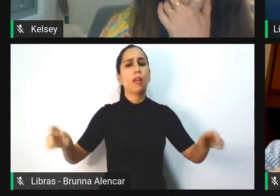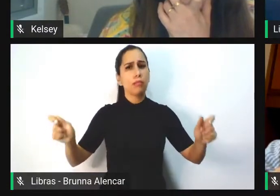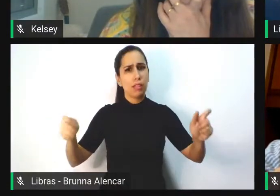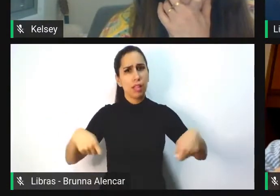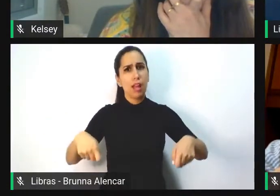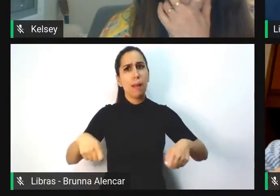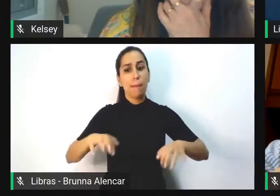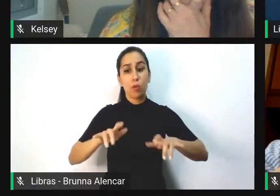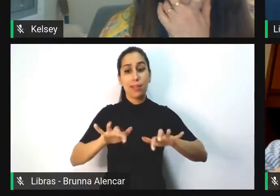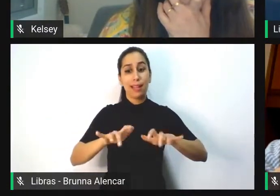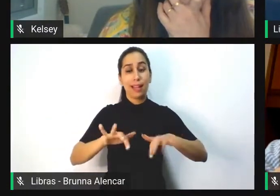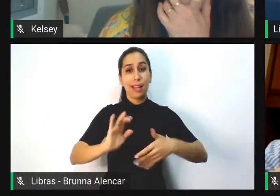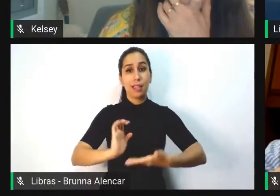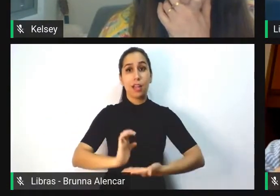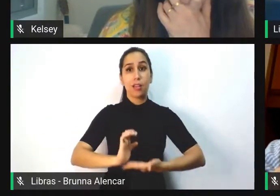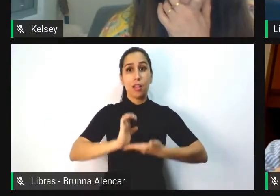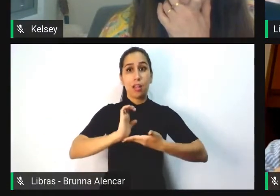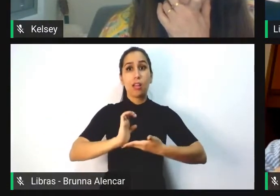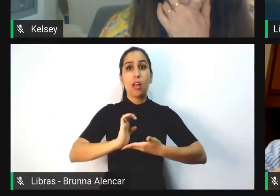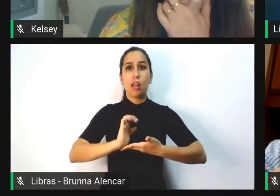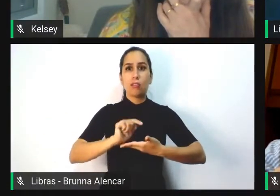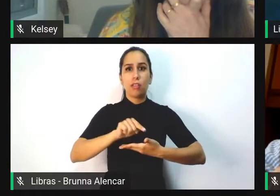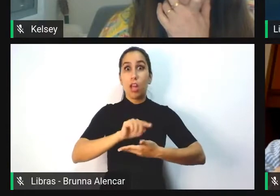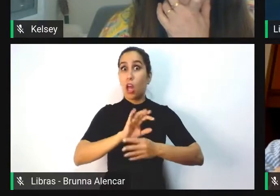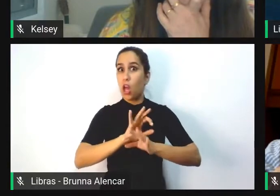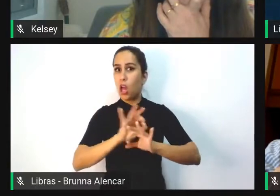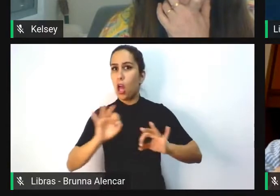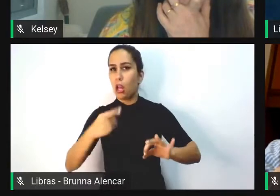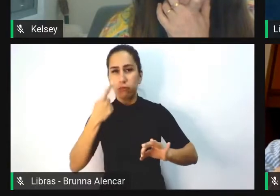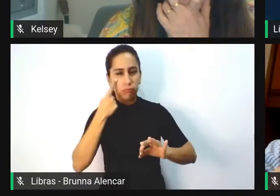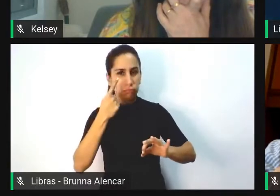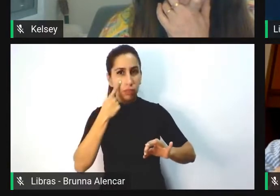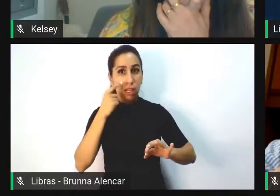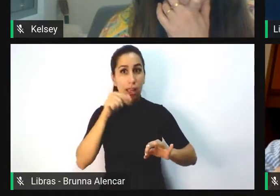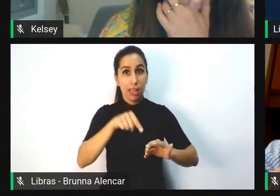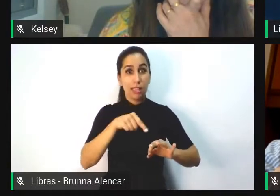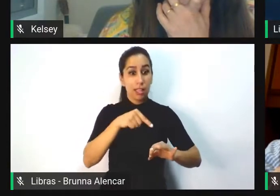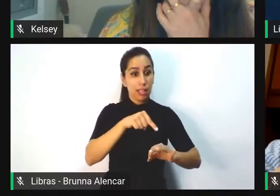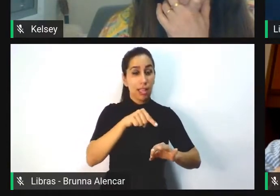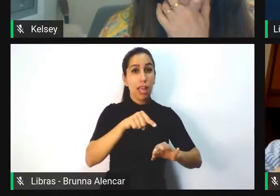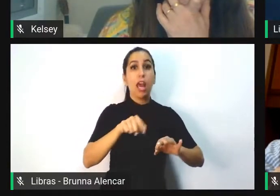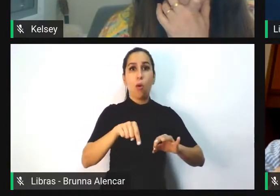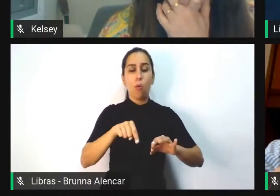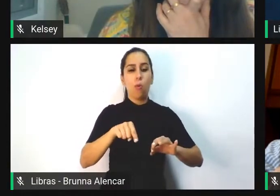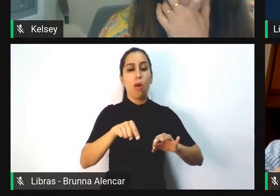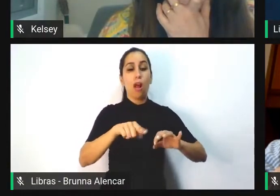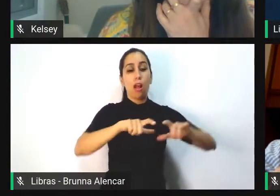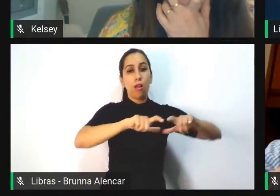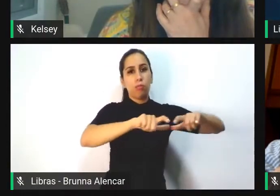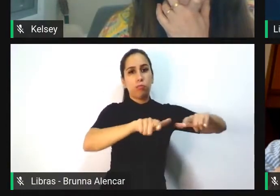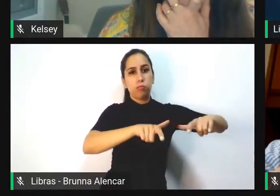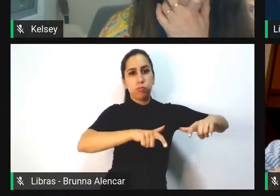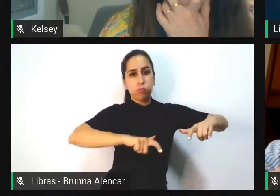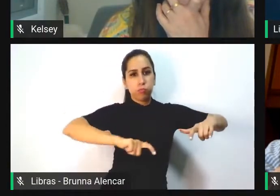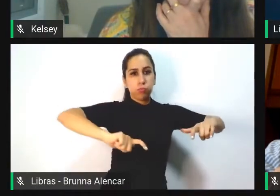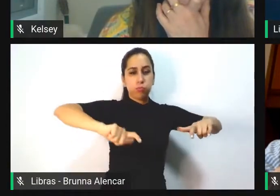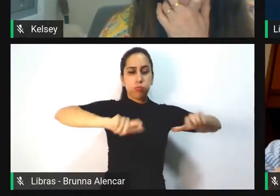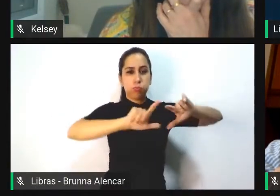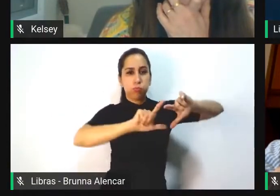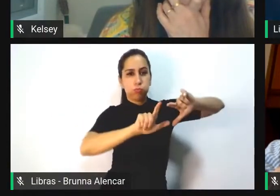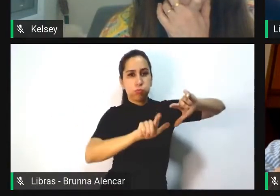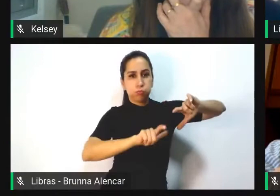ele ainda se justifica, porque olha só, este é um teclado ergonômico, vocês estão vendo aqui que faz